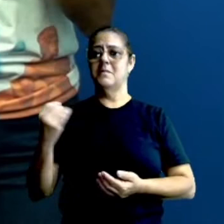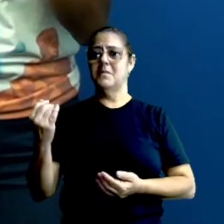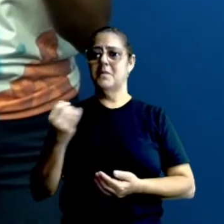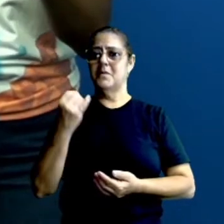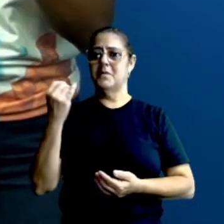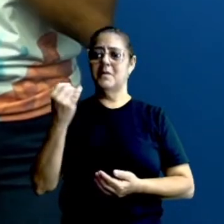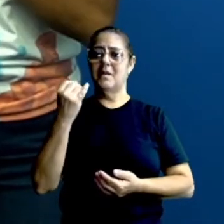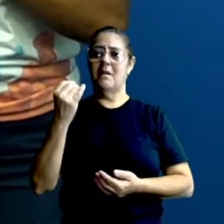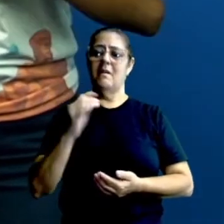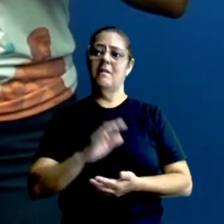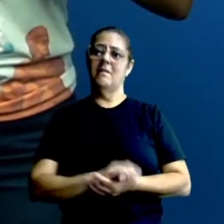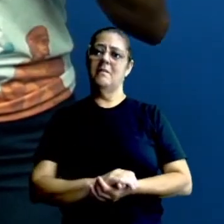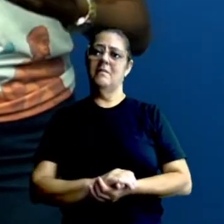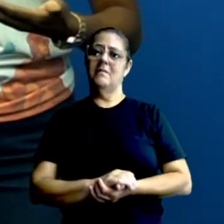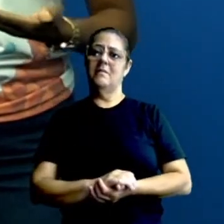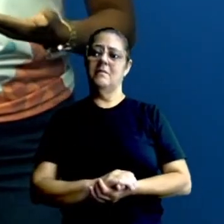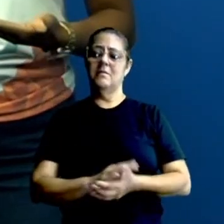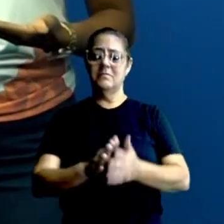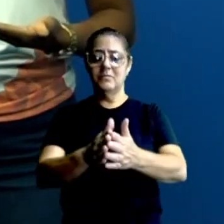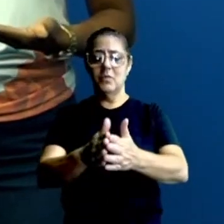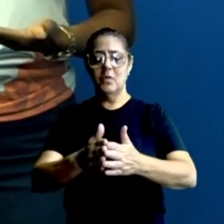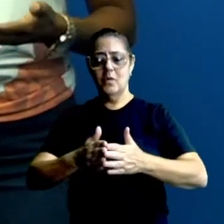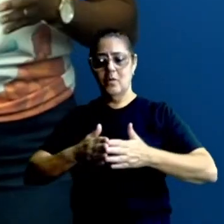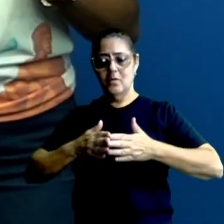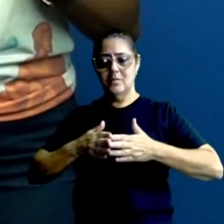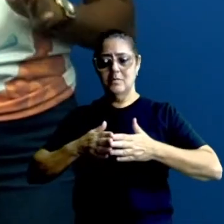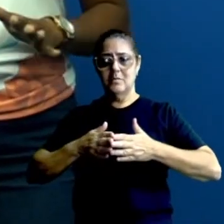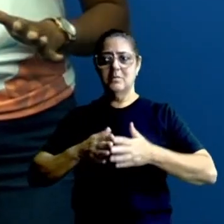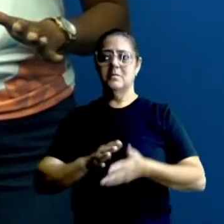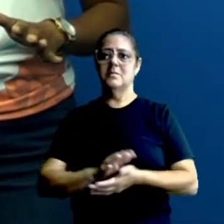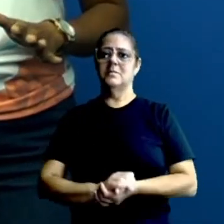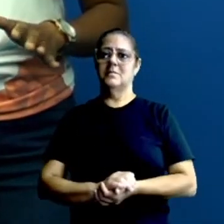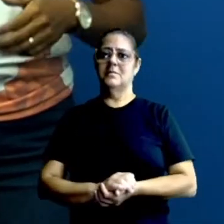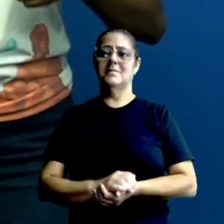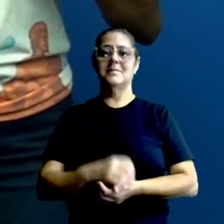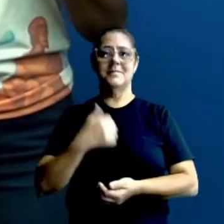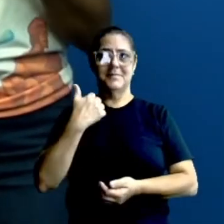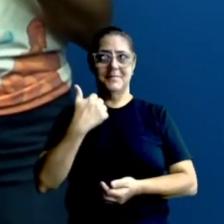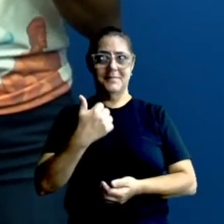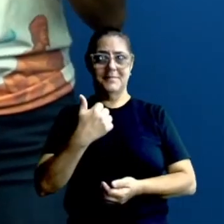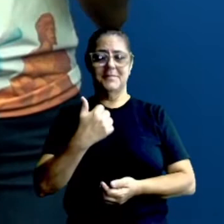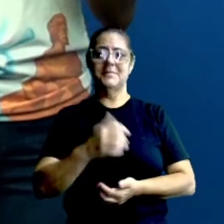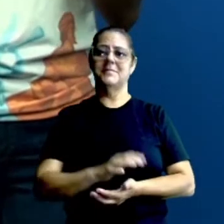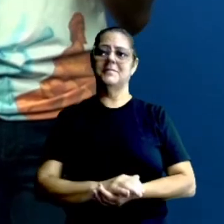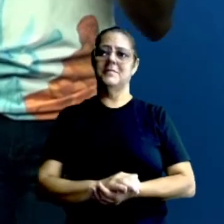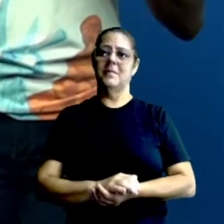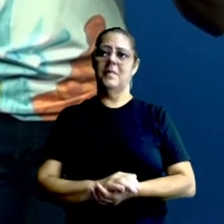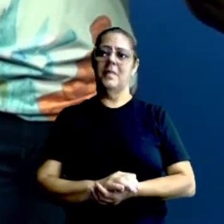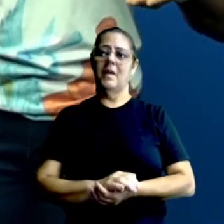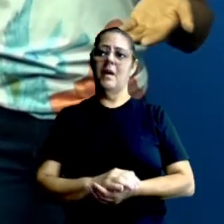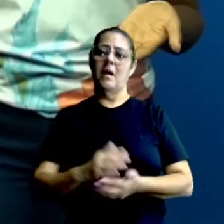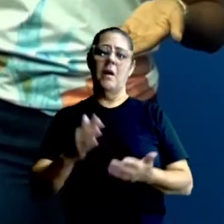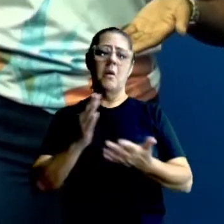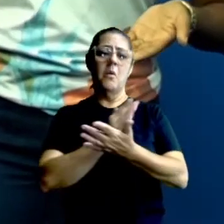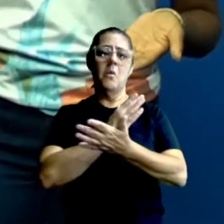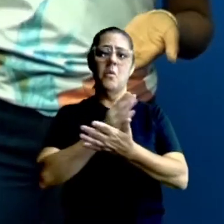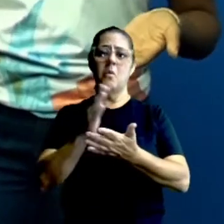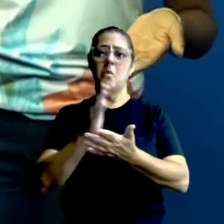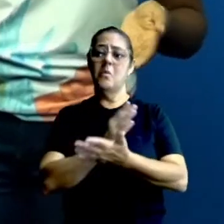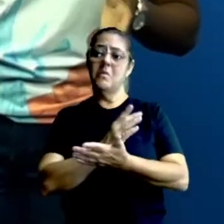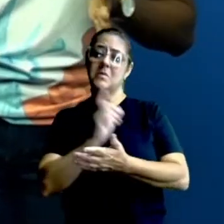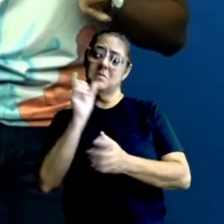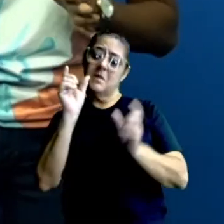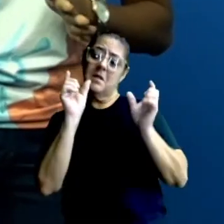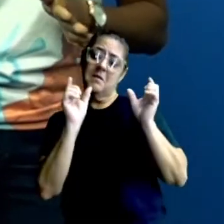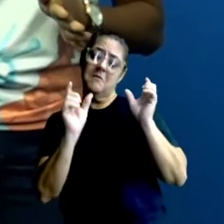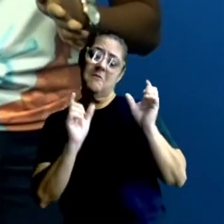importante. E o excuse me quer dizer com licença. Certinho? Bom, essas foram algumas magic